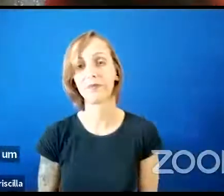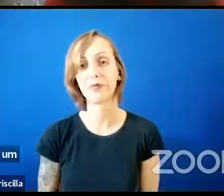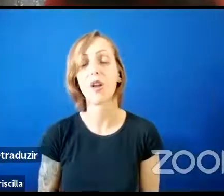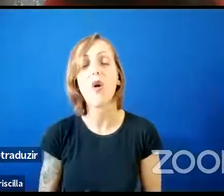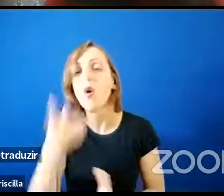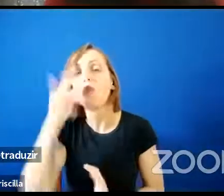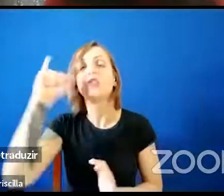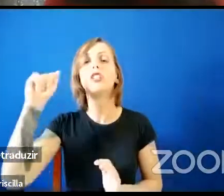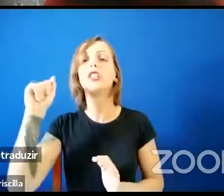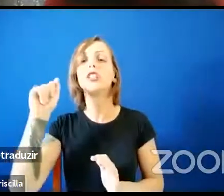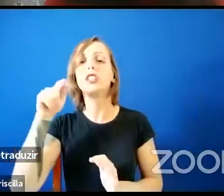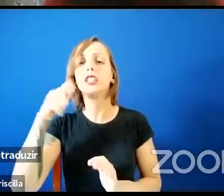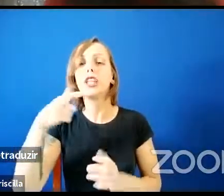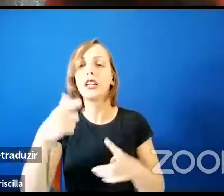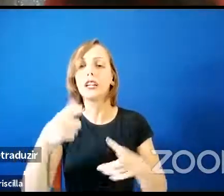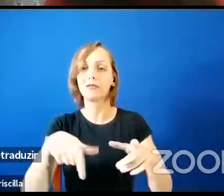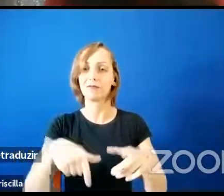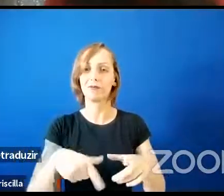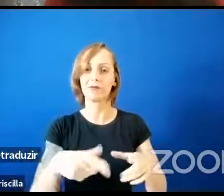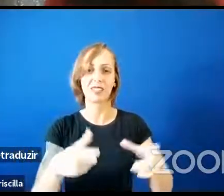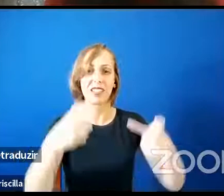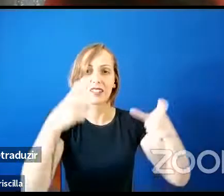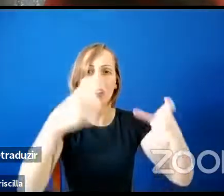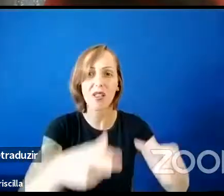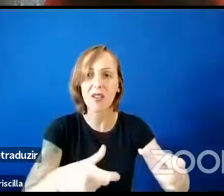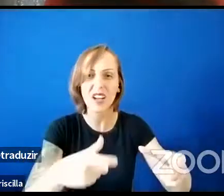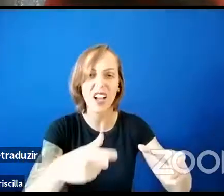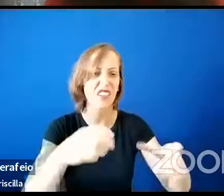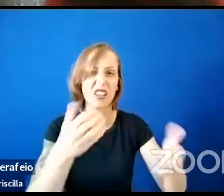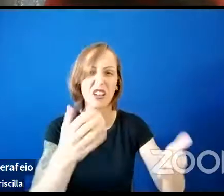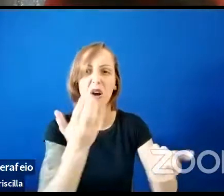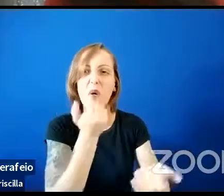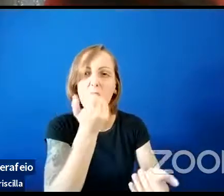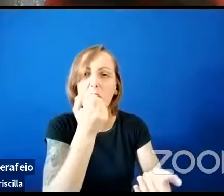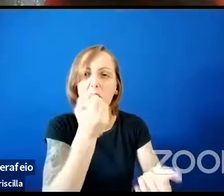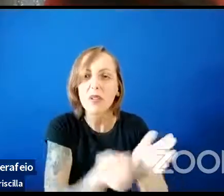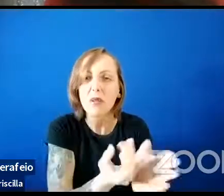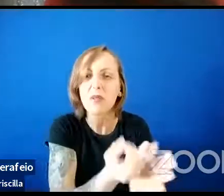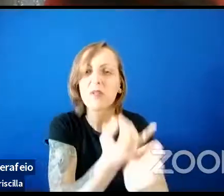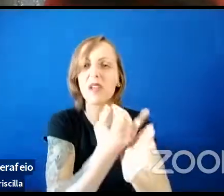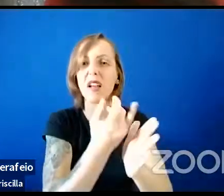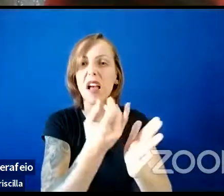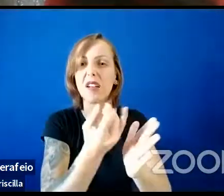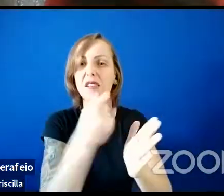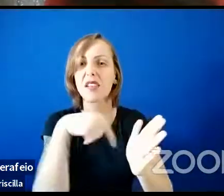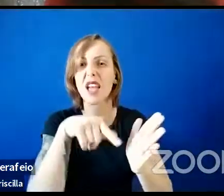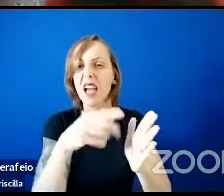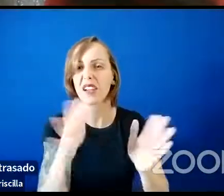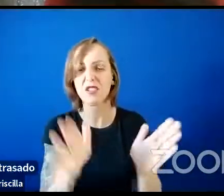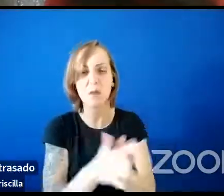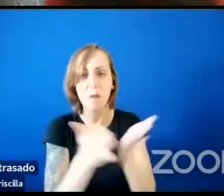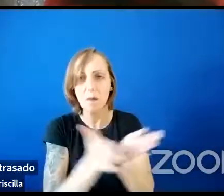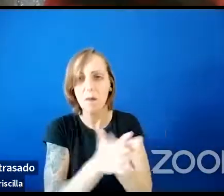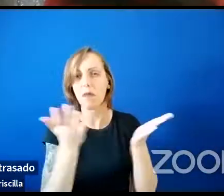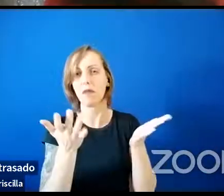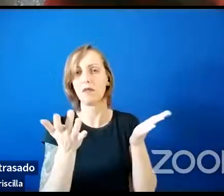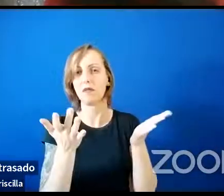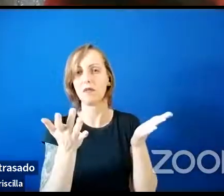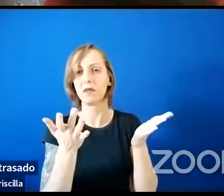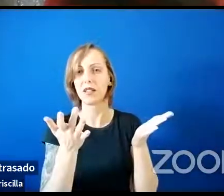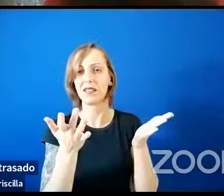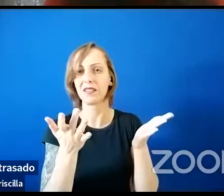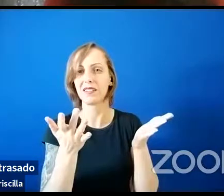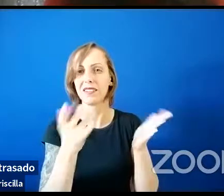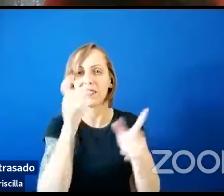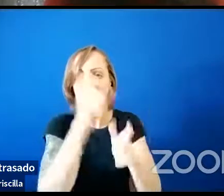produzir comida era feio, era coisa de pobre, de atrasado, de gente que, né? Espero que